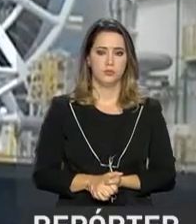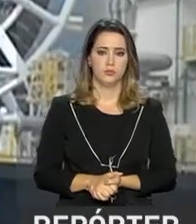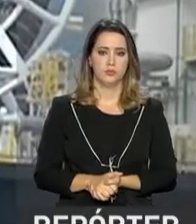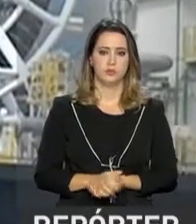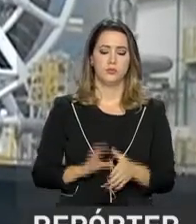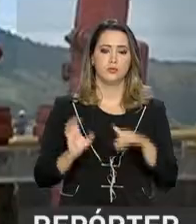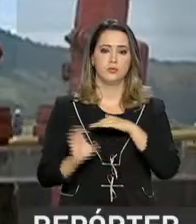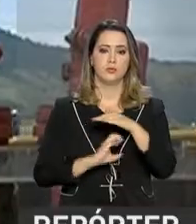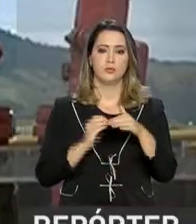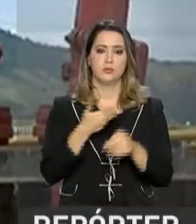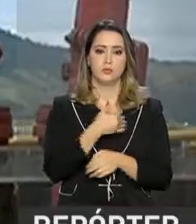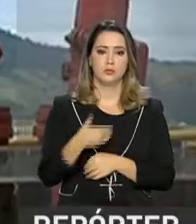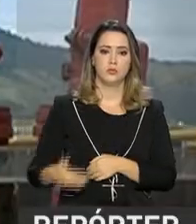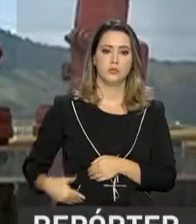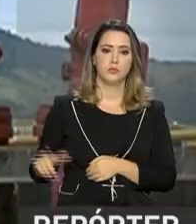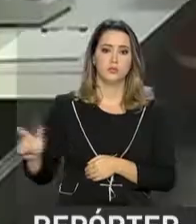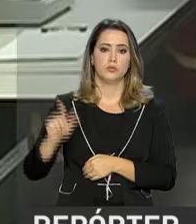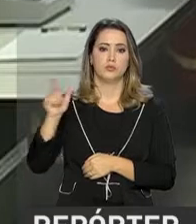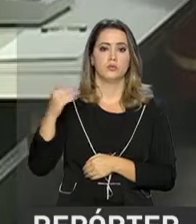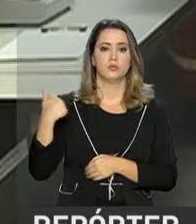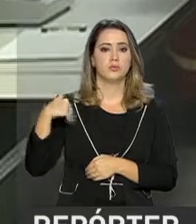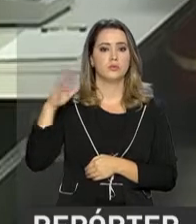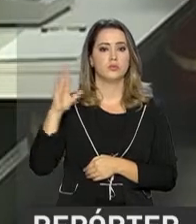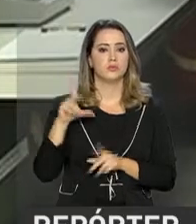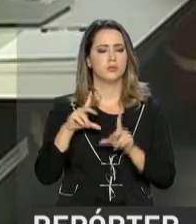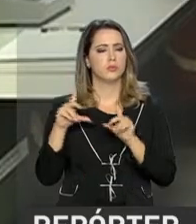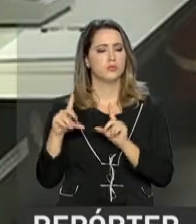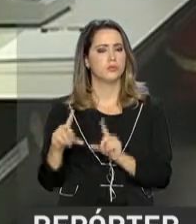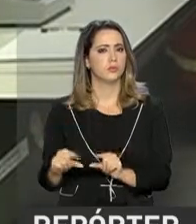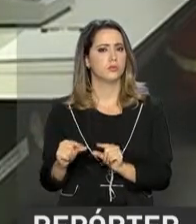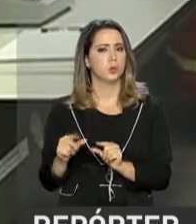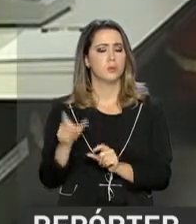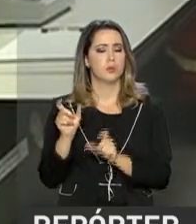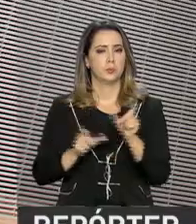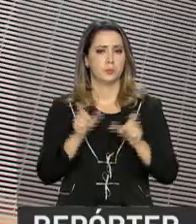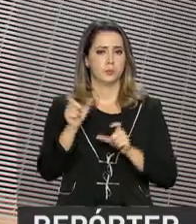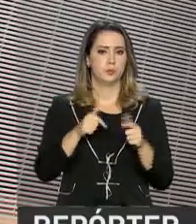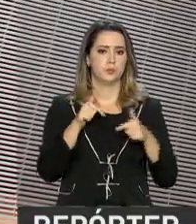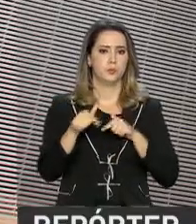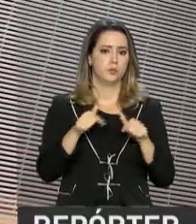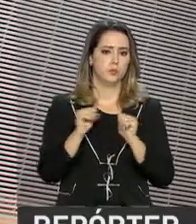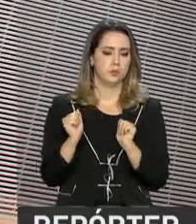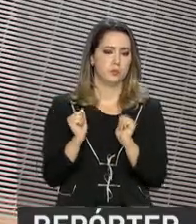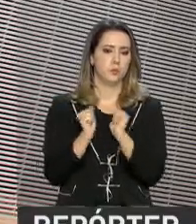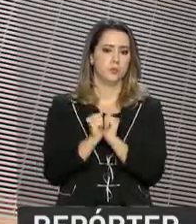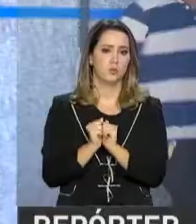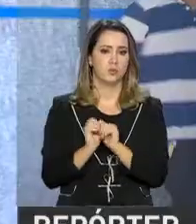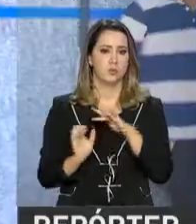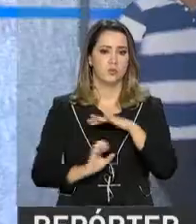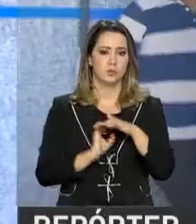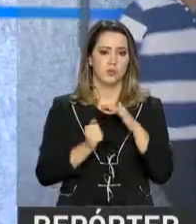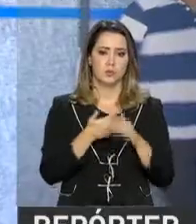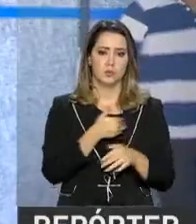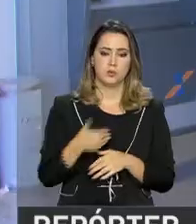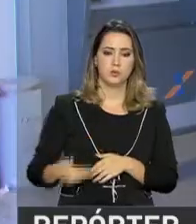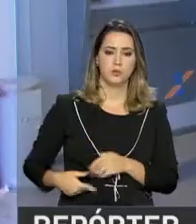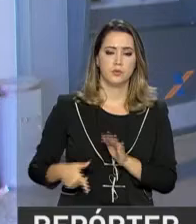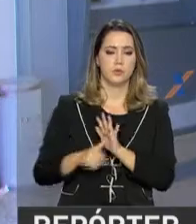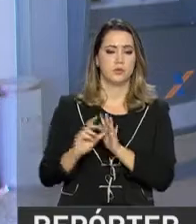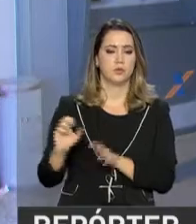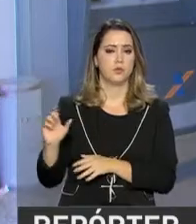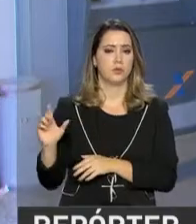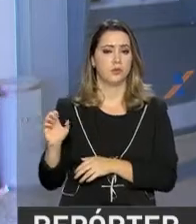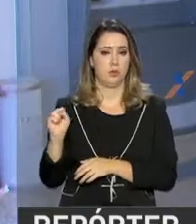empresas do governo estão lucrando mais com o menor número de funcionários juntas as estatais saíram de um lucro de 8